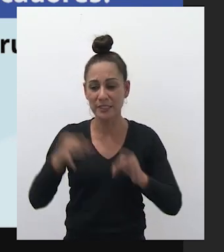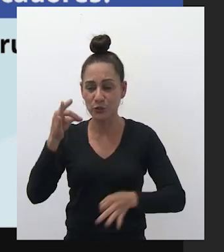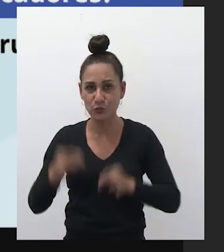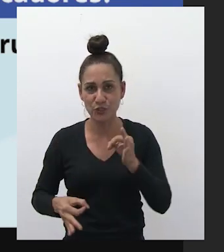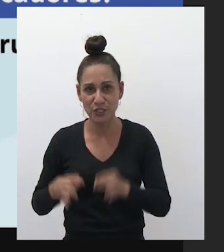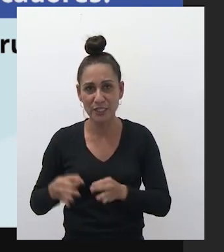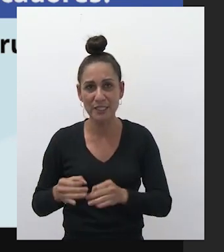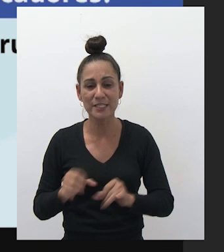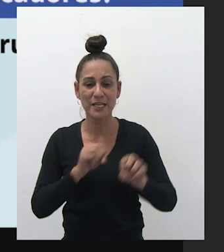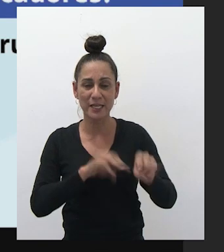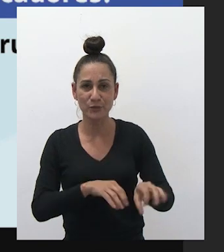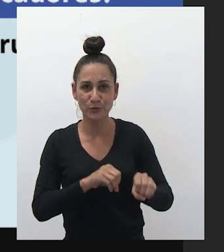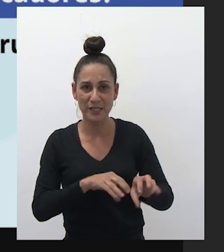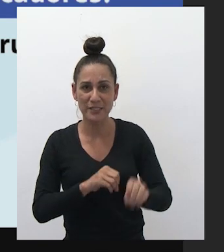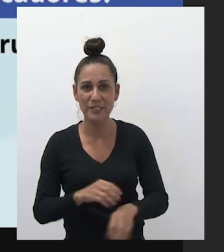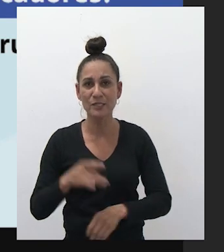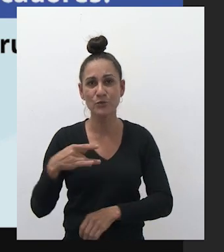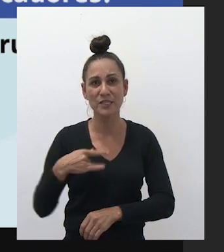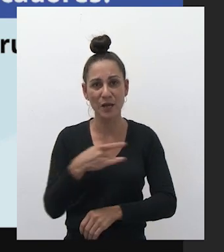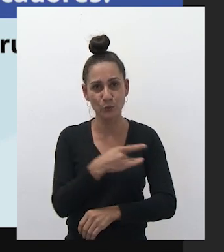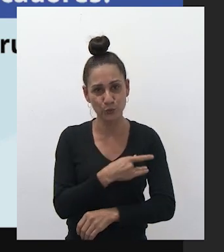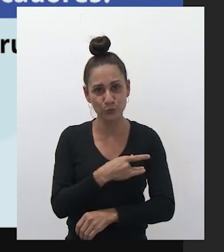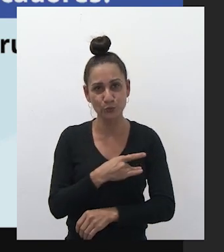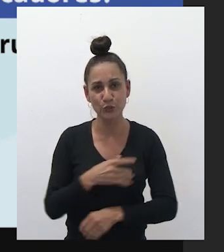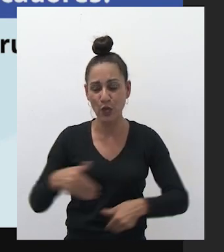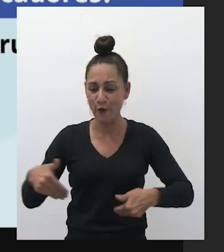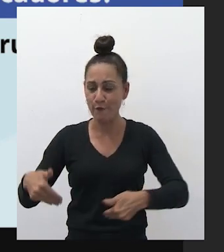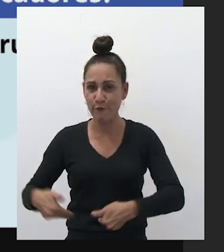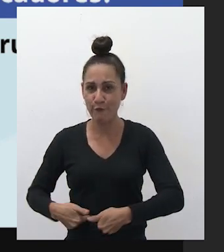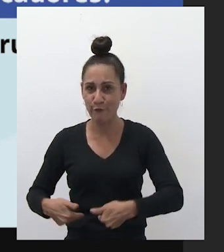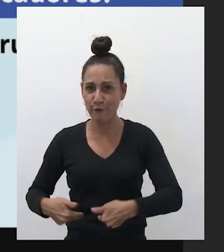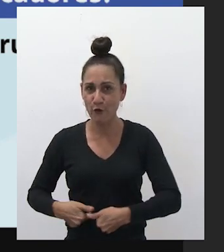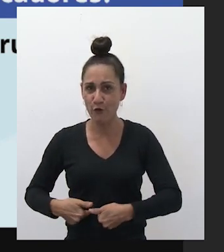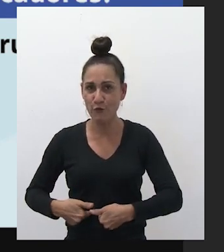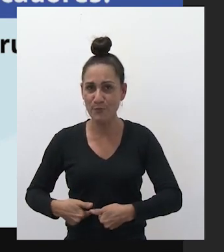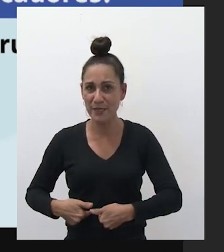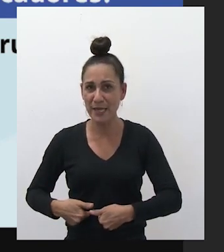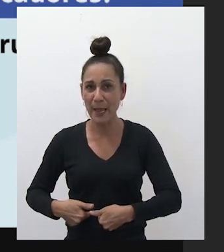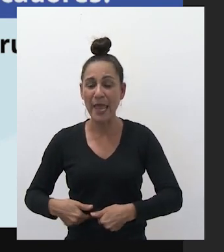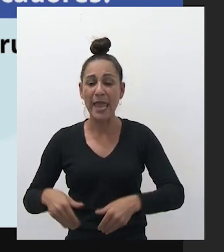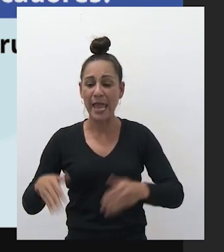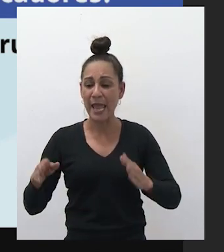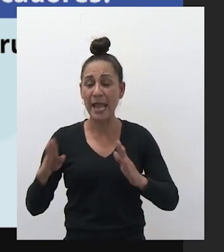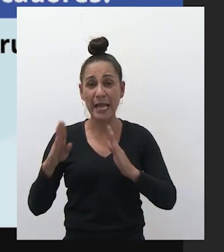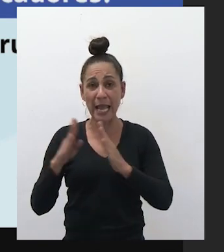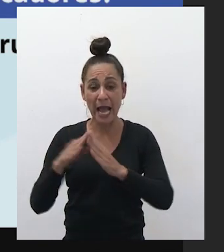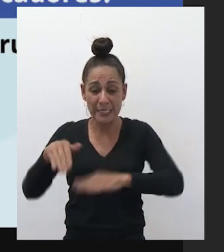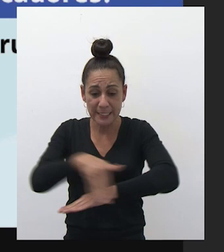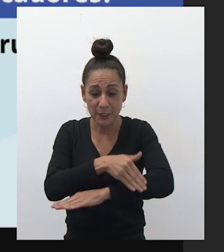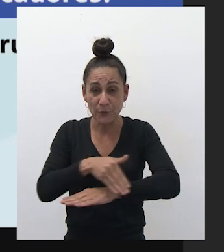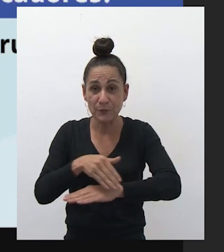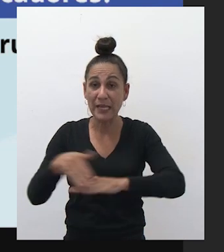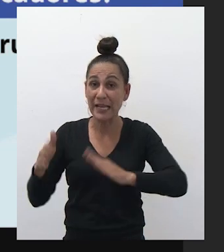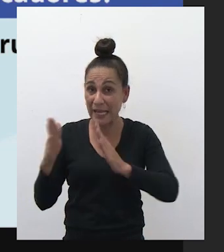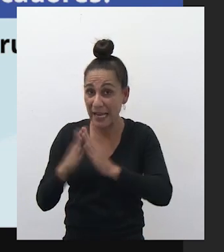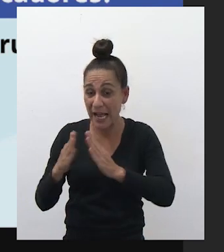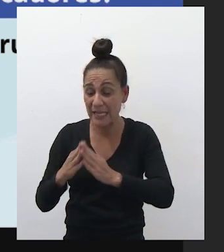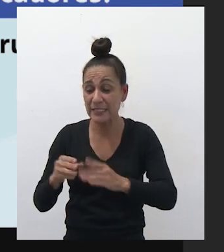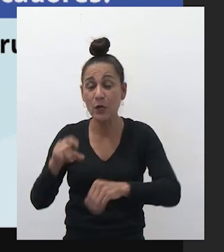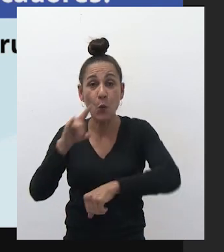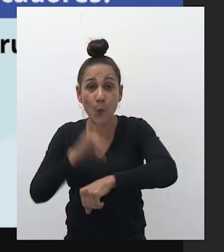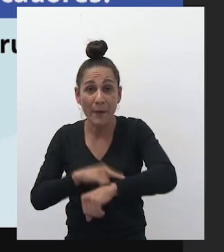justiça, educação, saúde, fome, saneamento básico. Tem uma ideia que nós temos nos